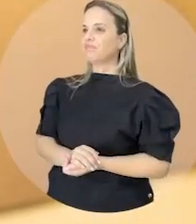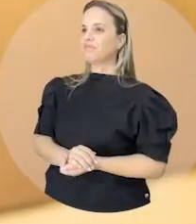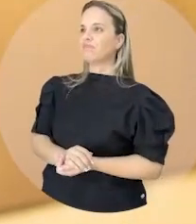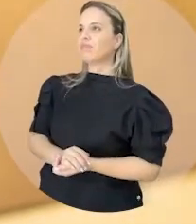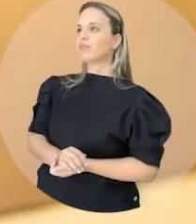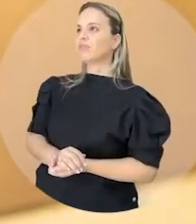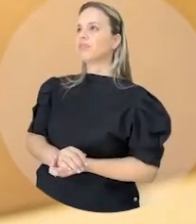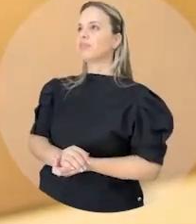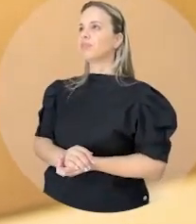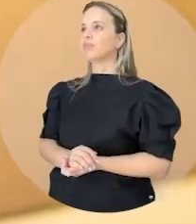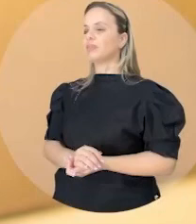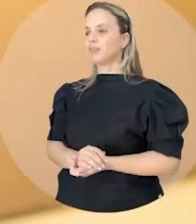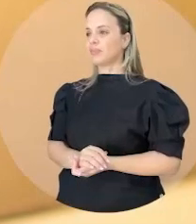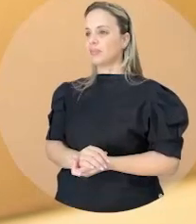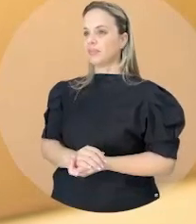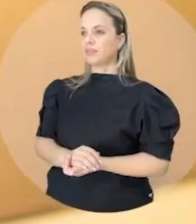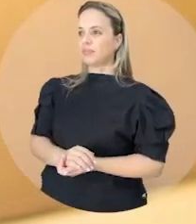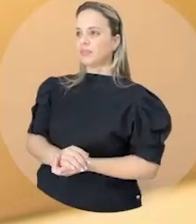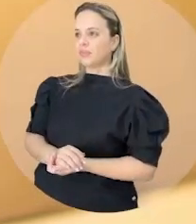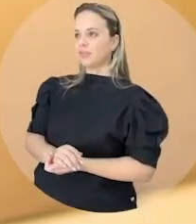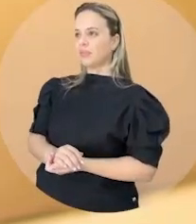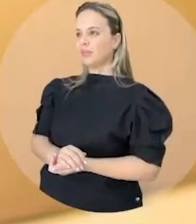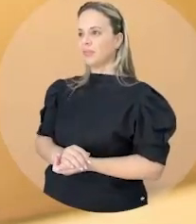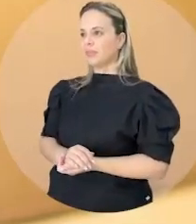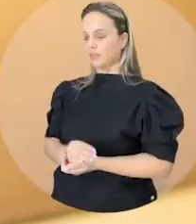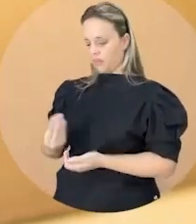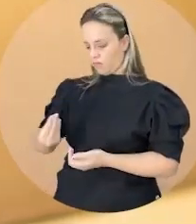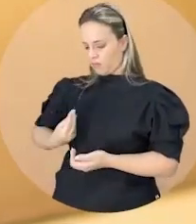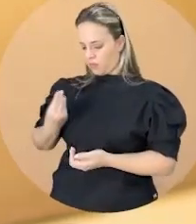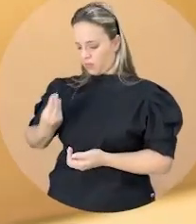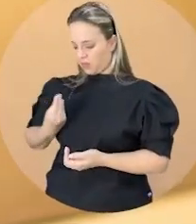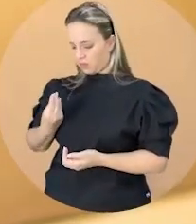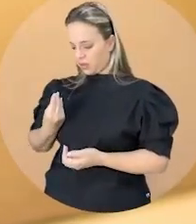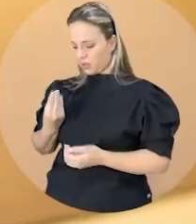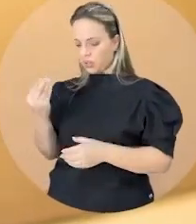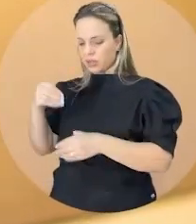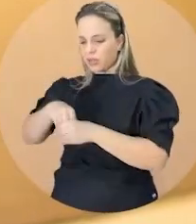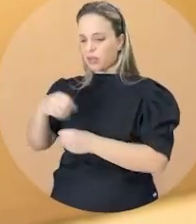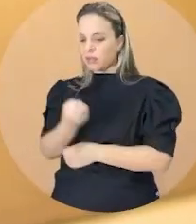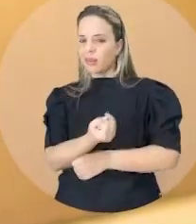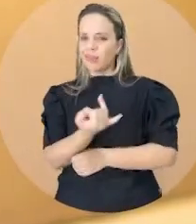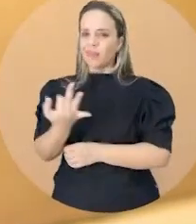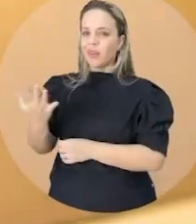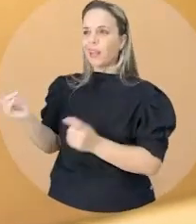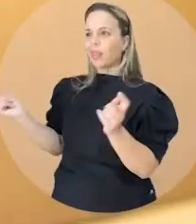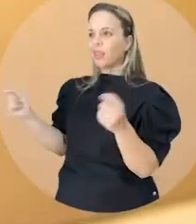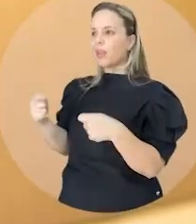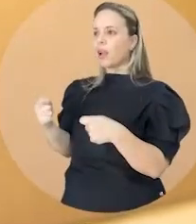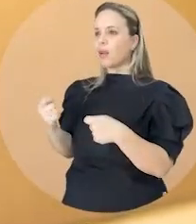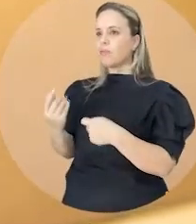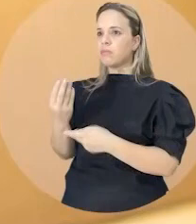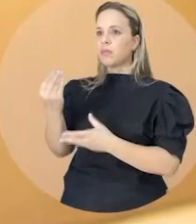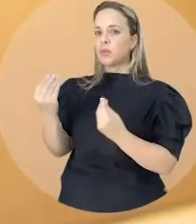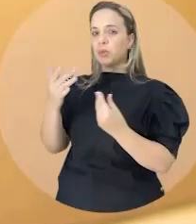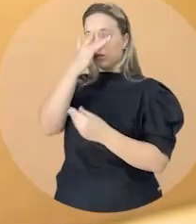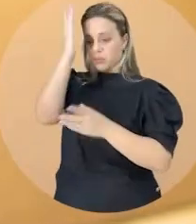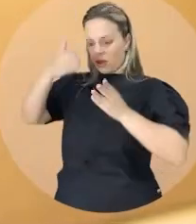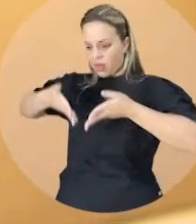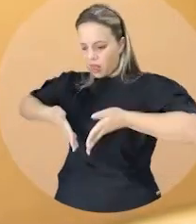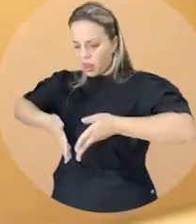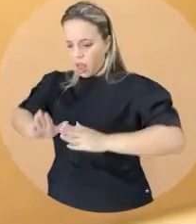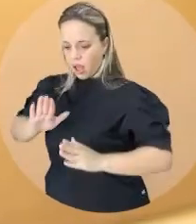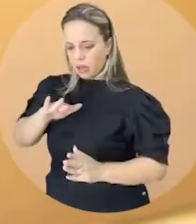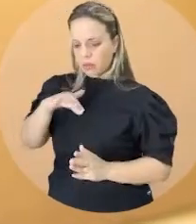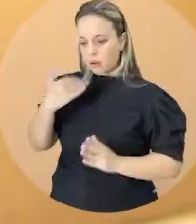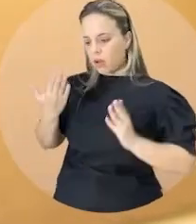Não sei quantas vidas cabem dentro de uma mesma vida. É tanta chegada e partida que a